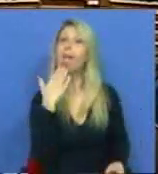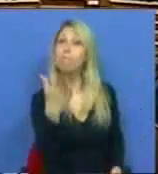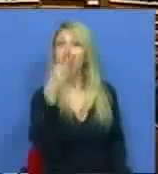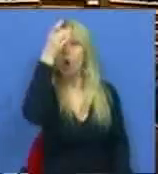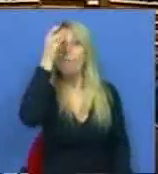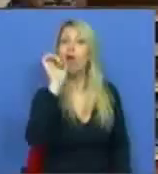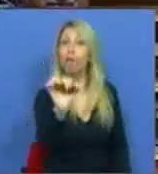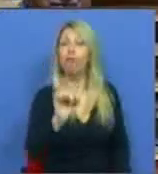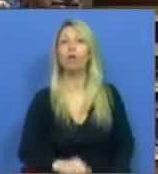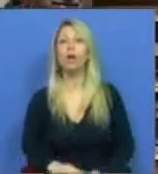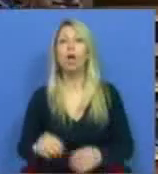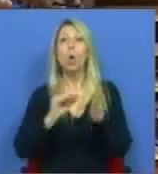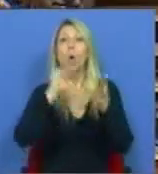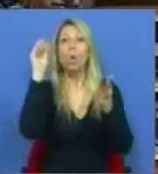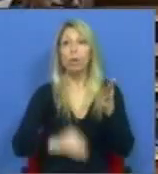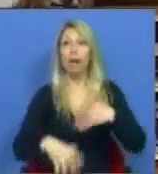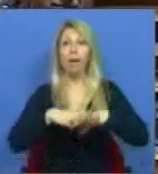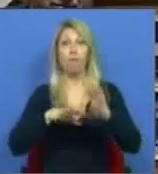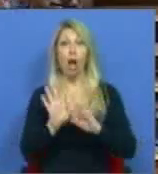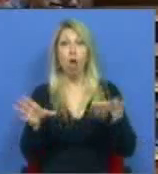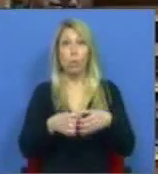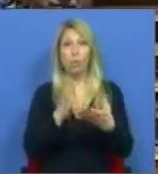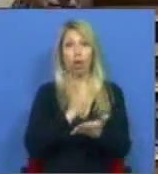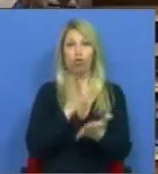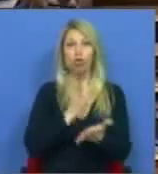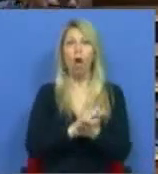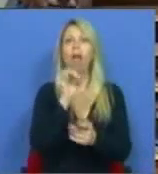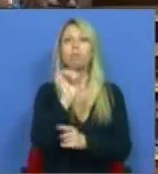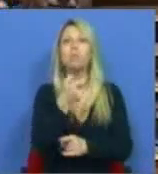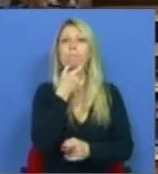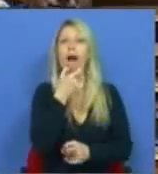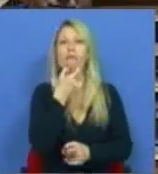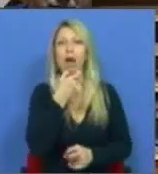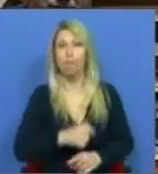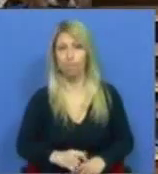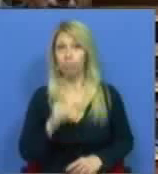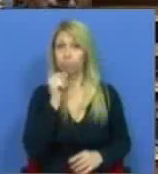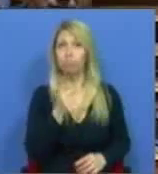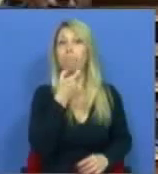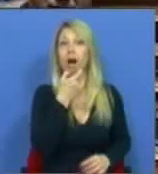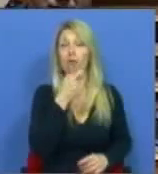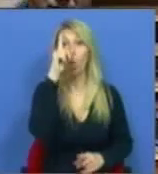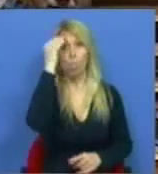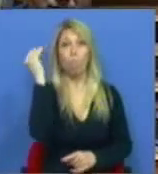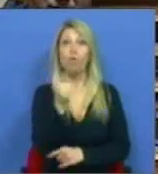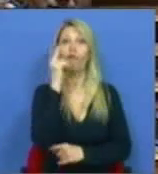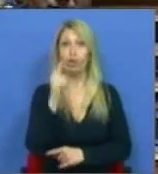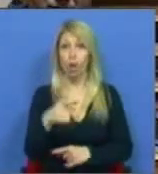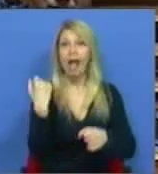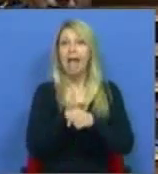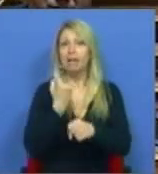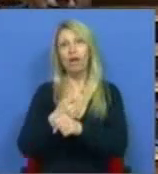opinião de um contrato feito no agrupamento de escolas em Mafra, em que um professor, nas atividades de